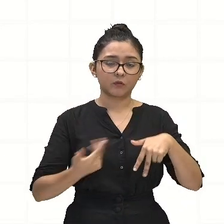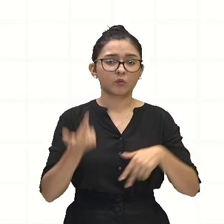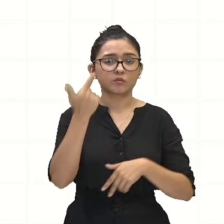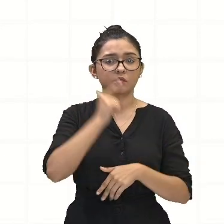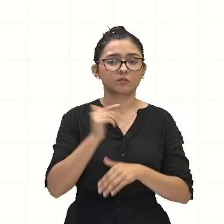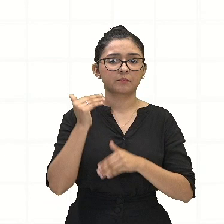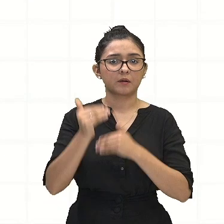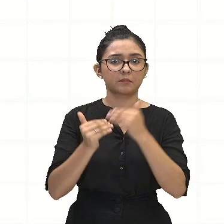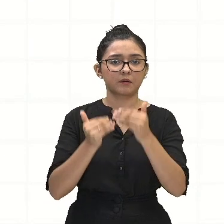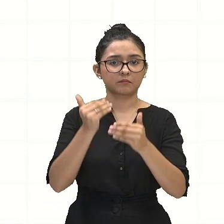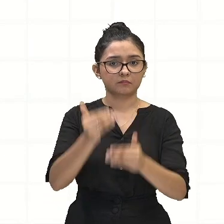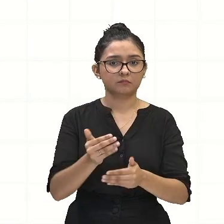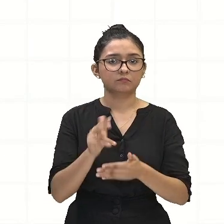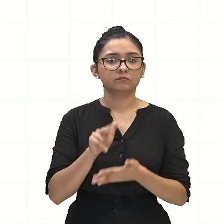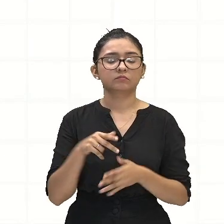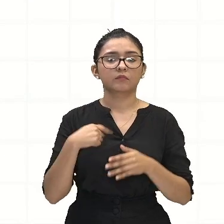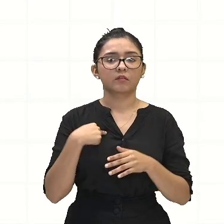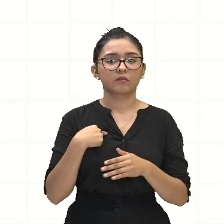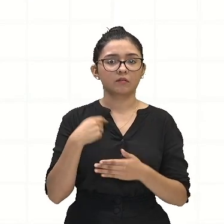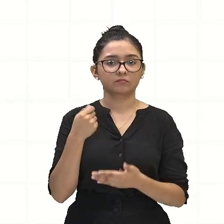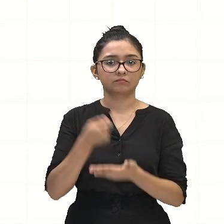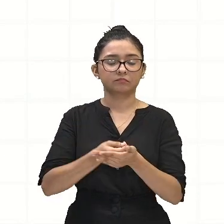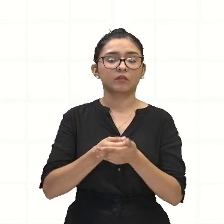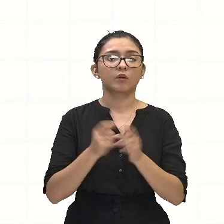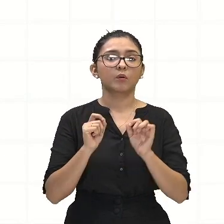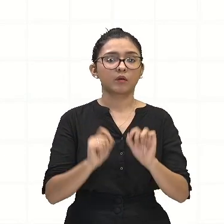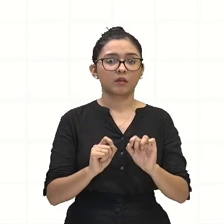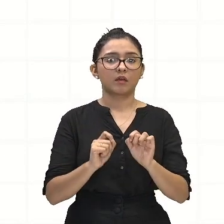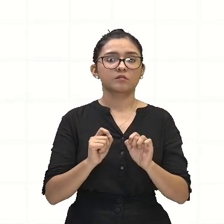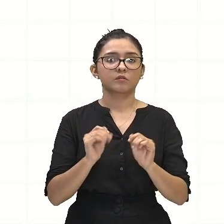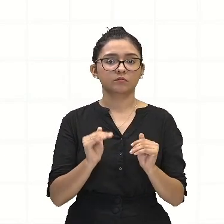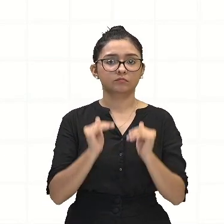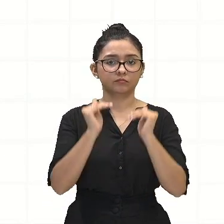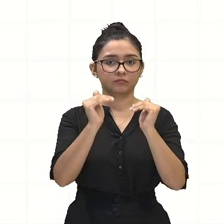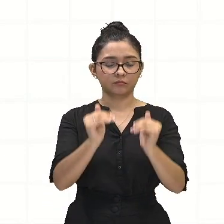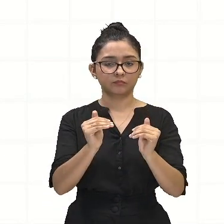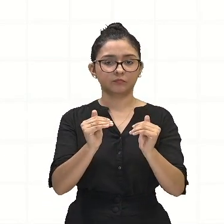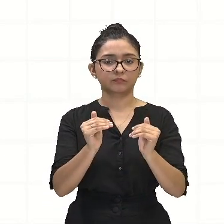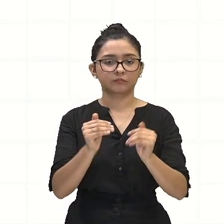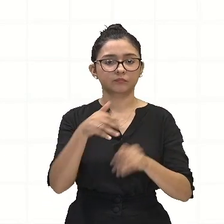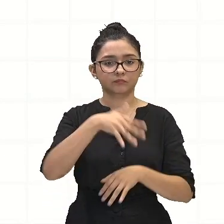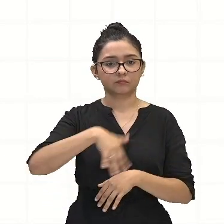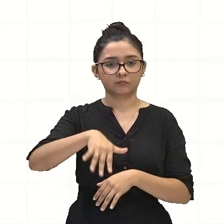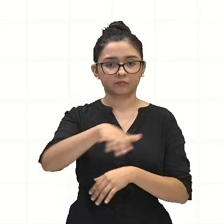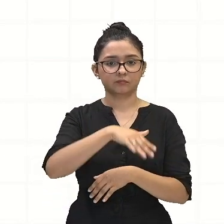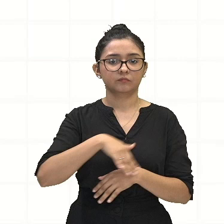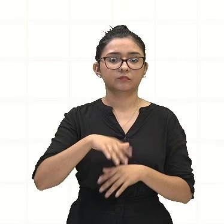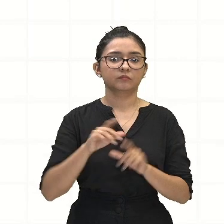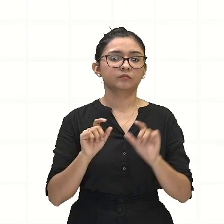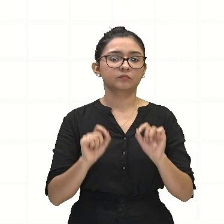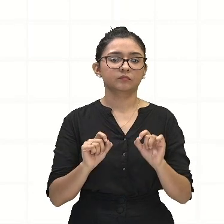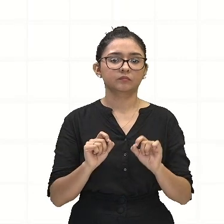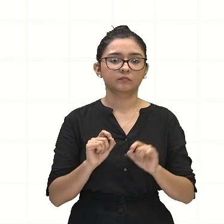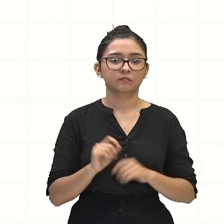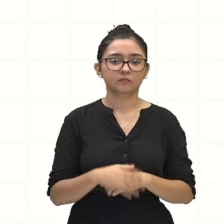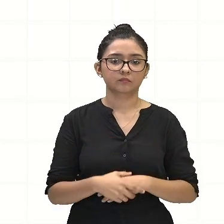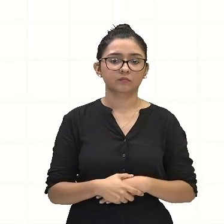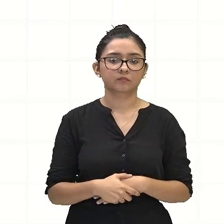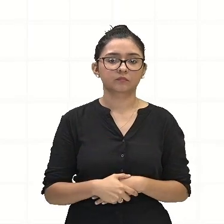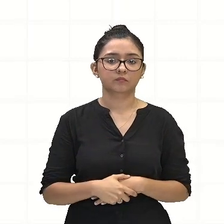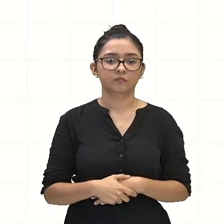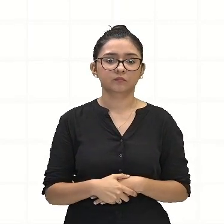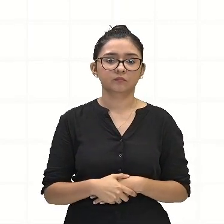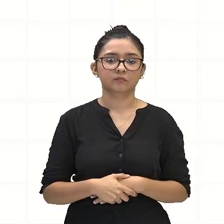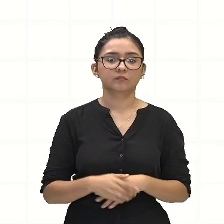tempo, impor sua autoridade sobre os habitantes de um território, consolidando assim os